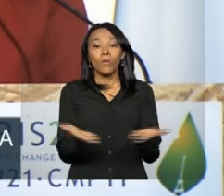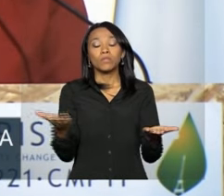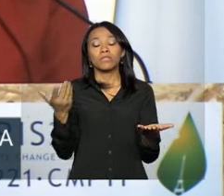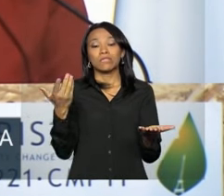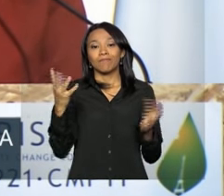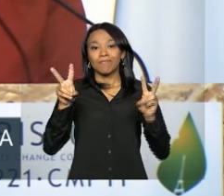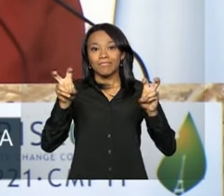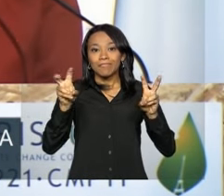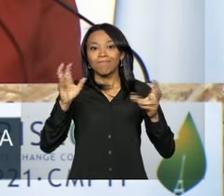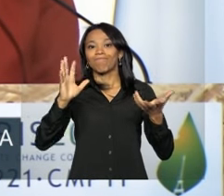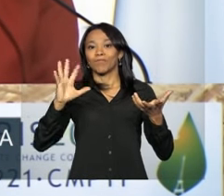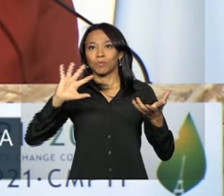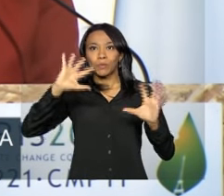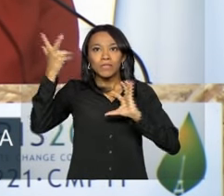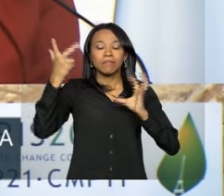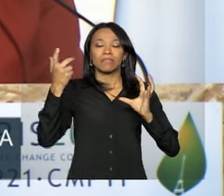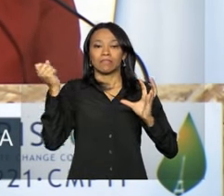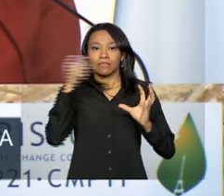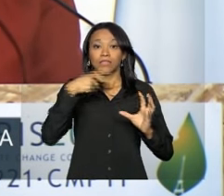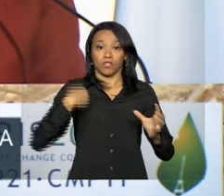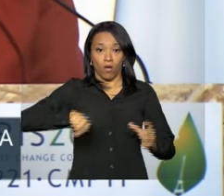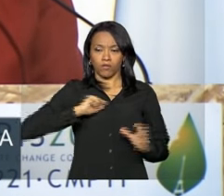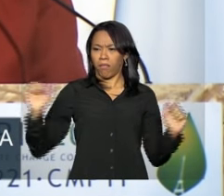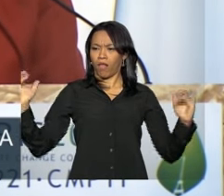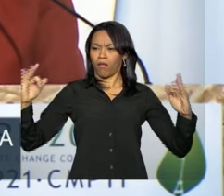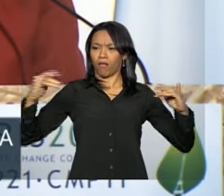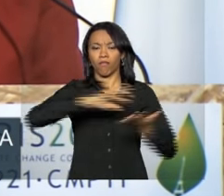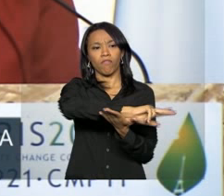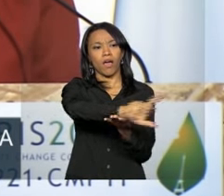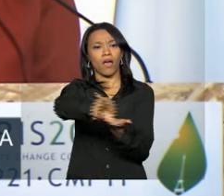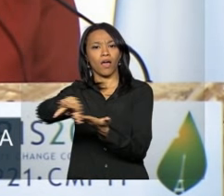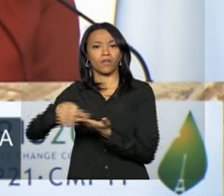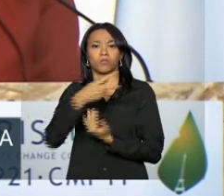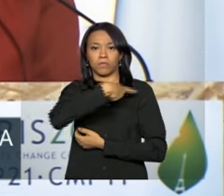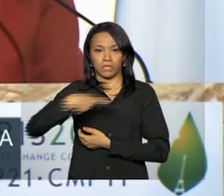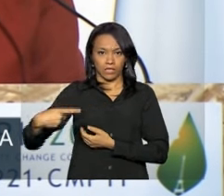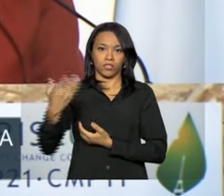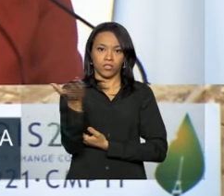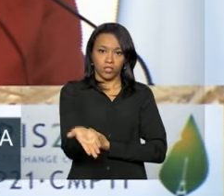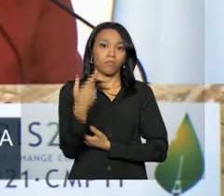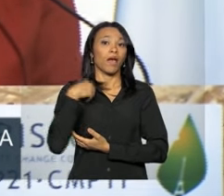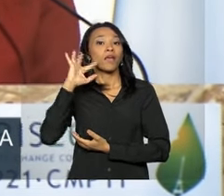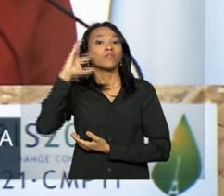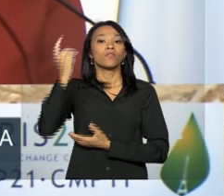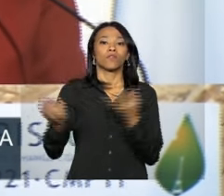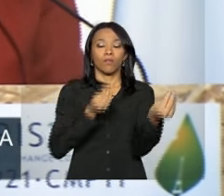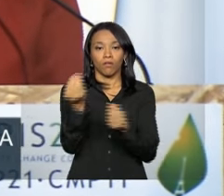contemporâneos. Estamos aqui, chefes de Estado e de Governo, para vencê-lo, o que exige sentido de urgência,